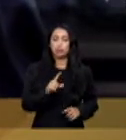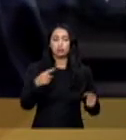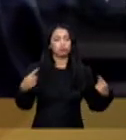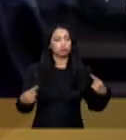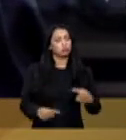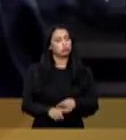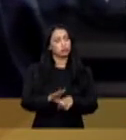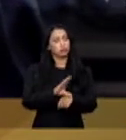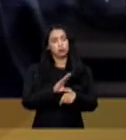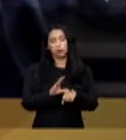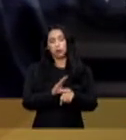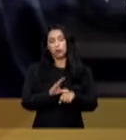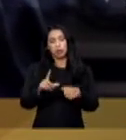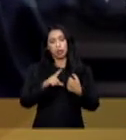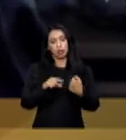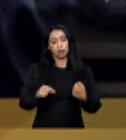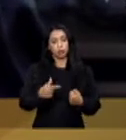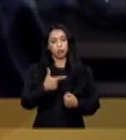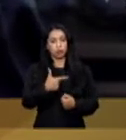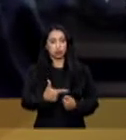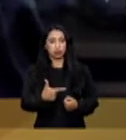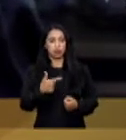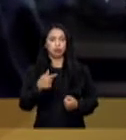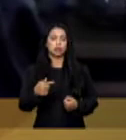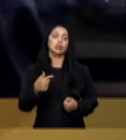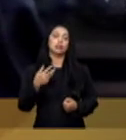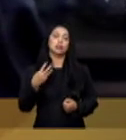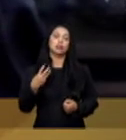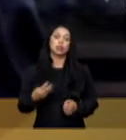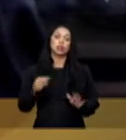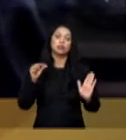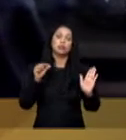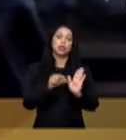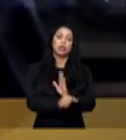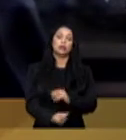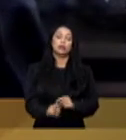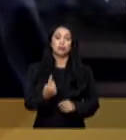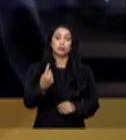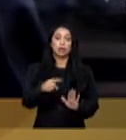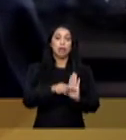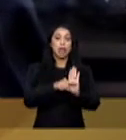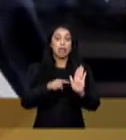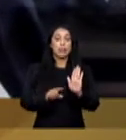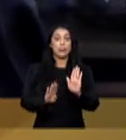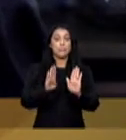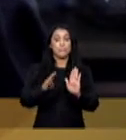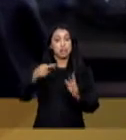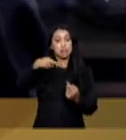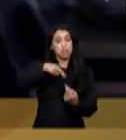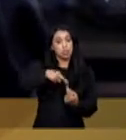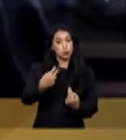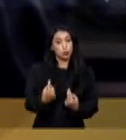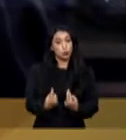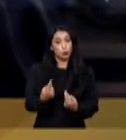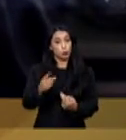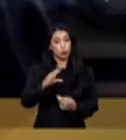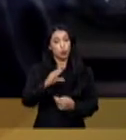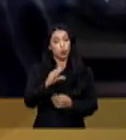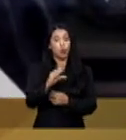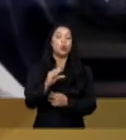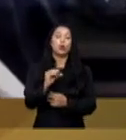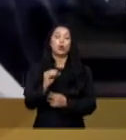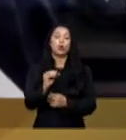incidental do artigo 273, parágrafo 1º, letra B, inciso 1, do Código